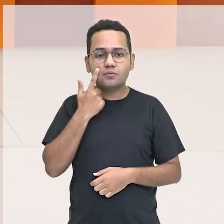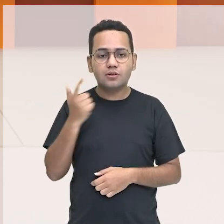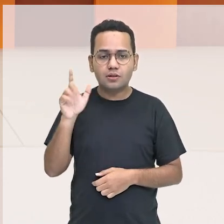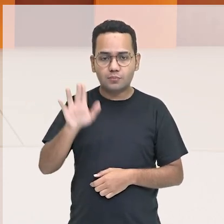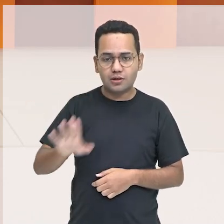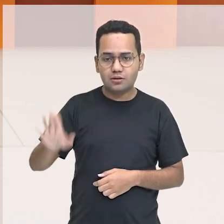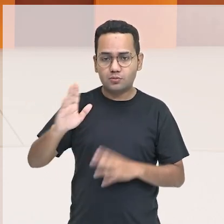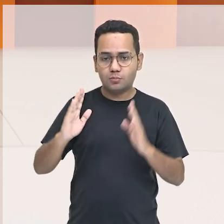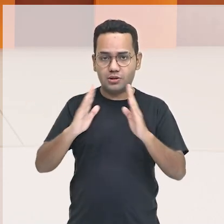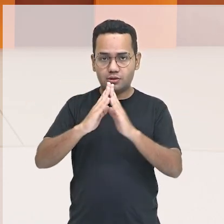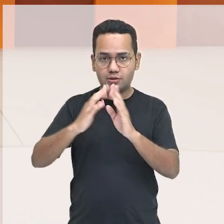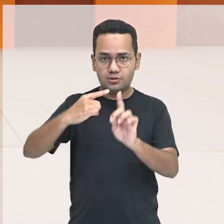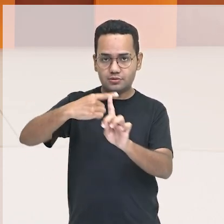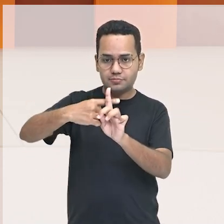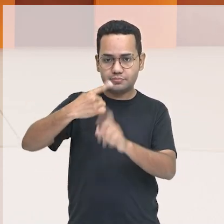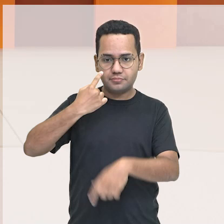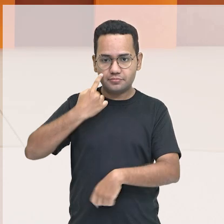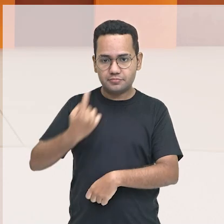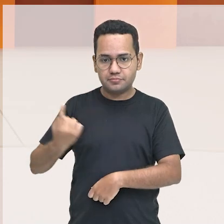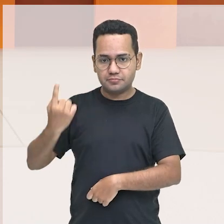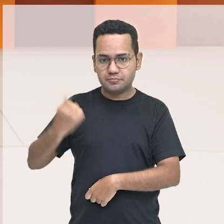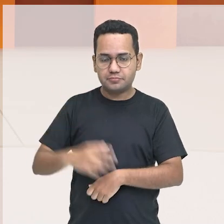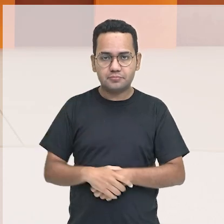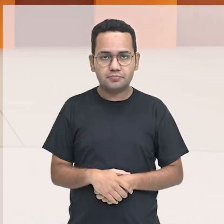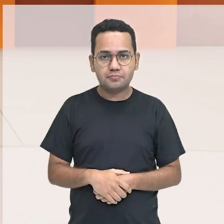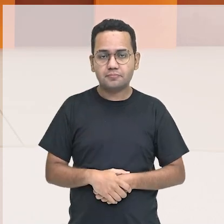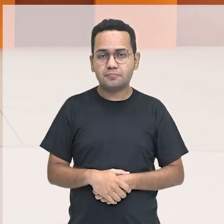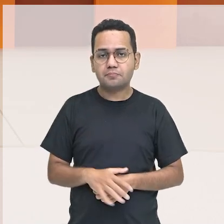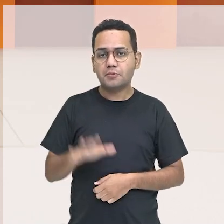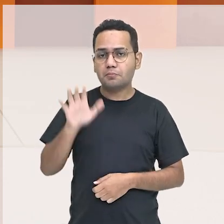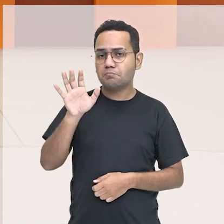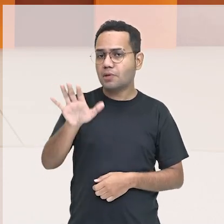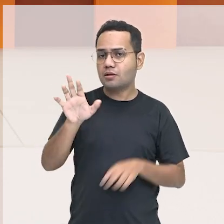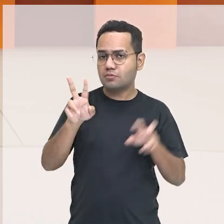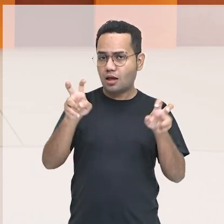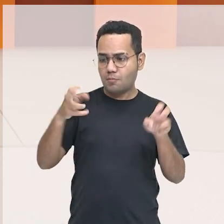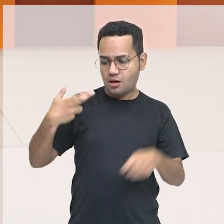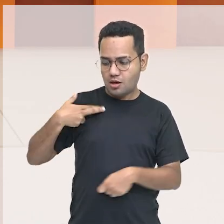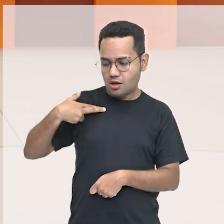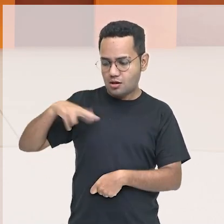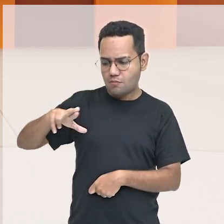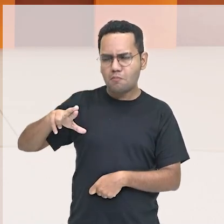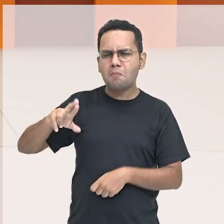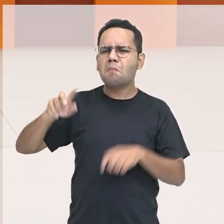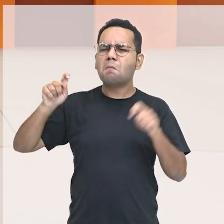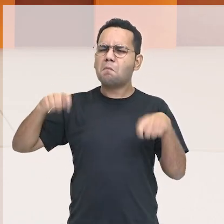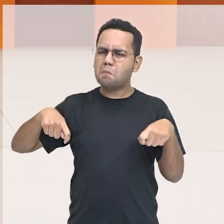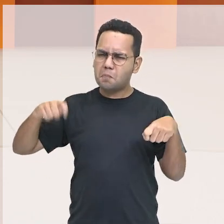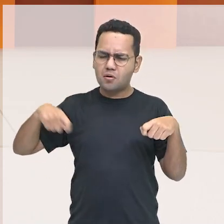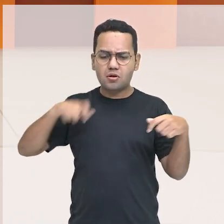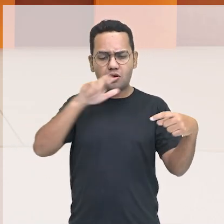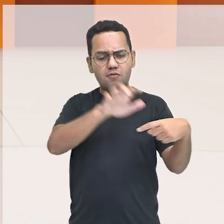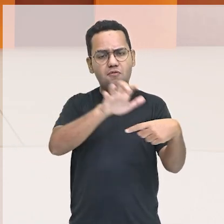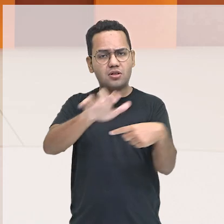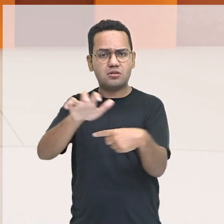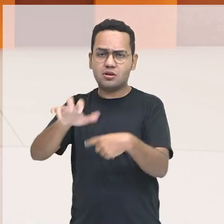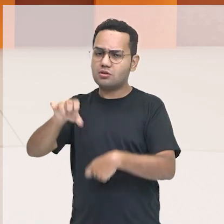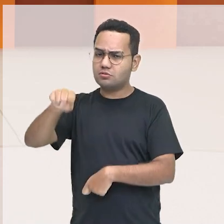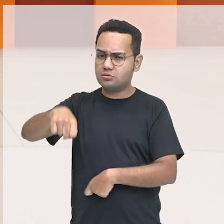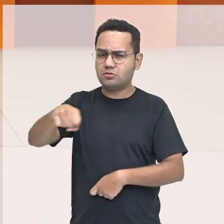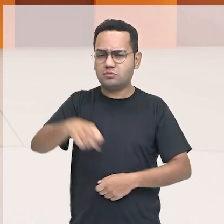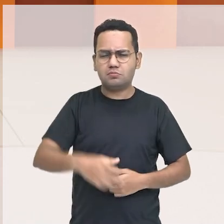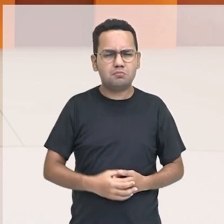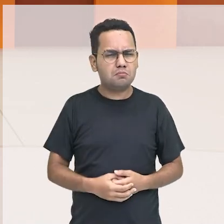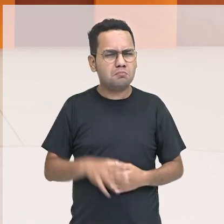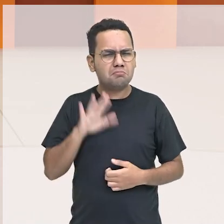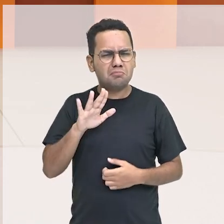igreja, ela pode, no caso a religião, ela pode funcionar como um mecanismo, né, de controle. Como assim,